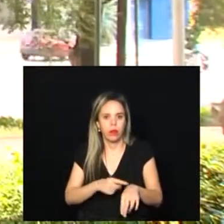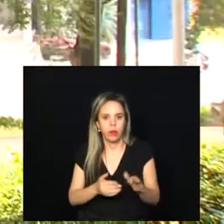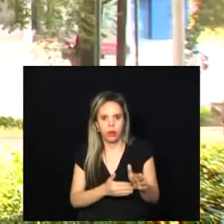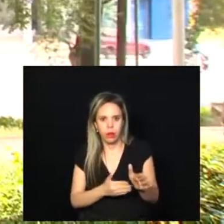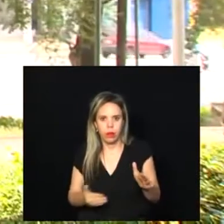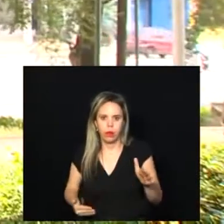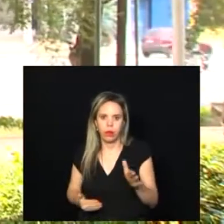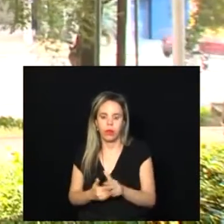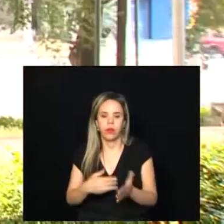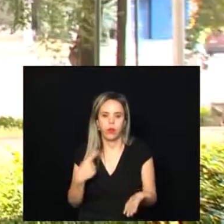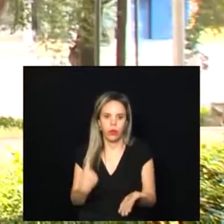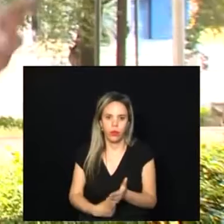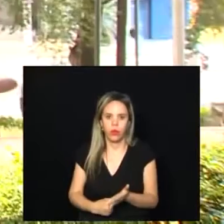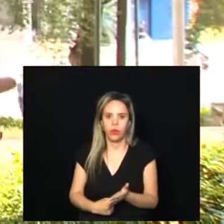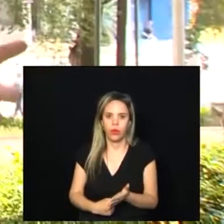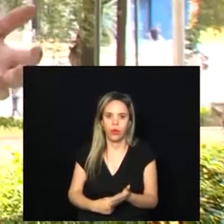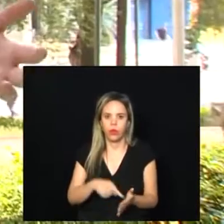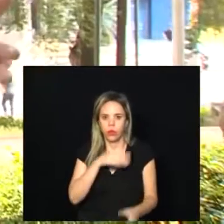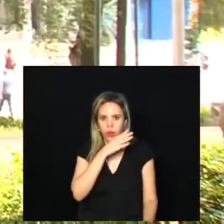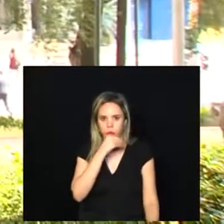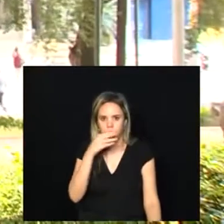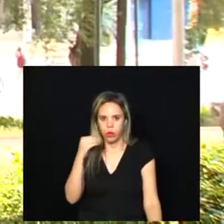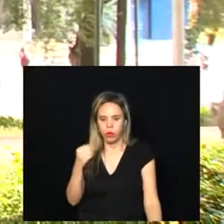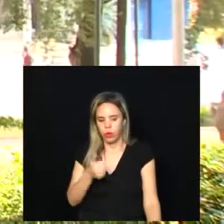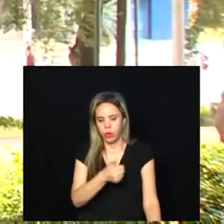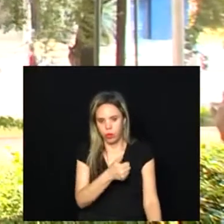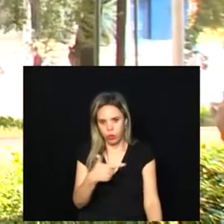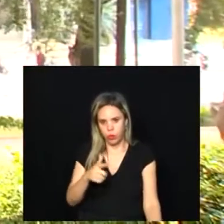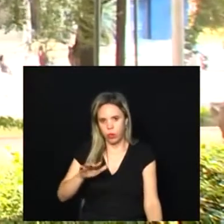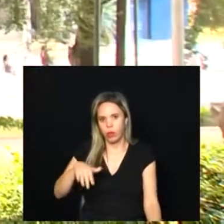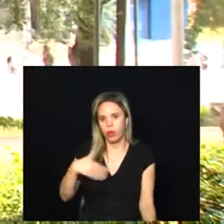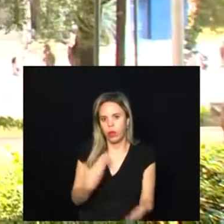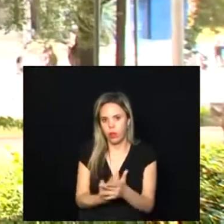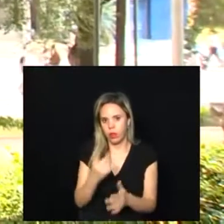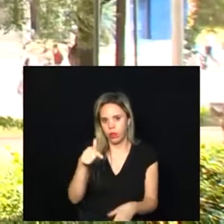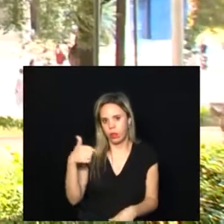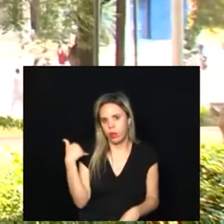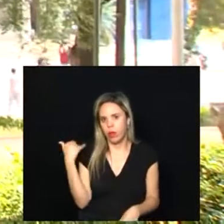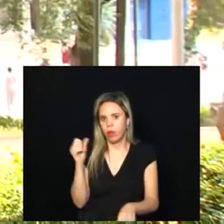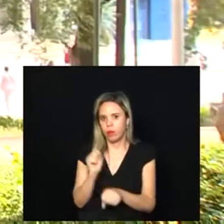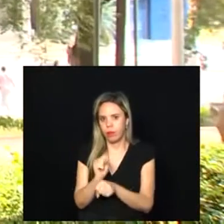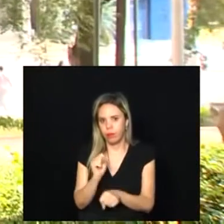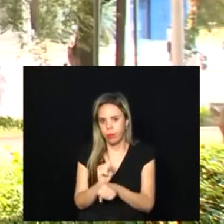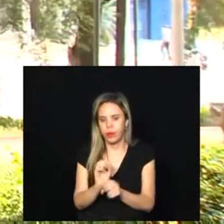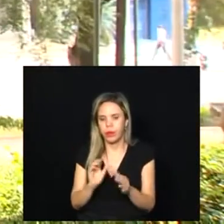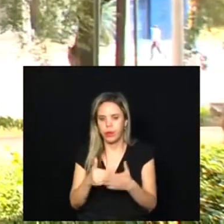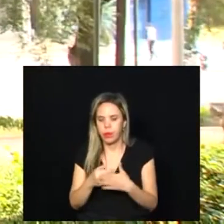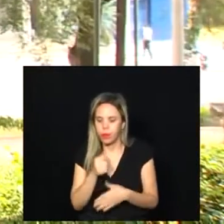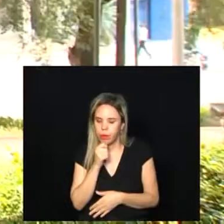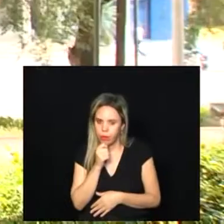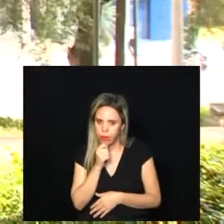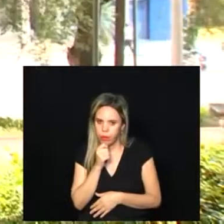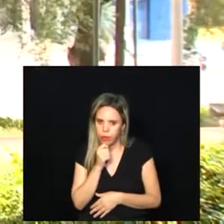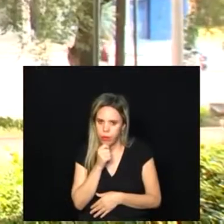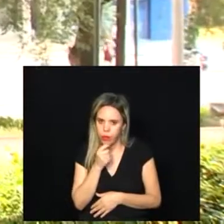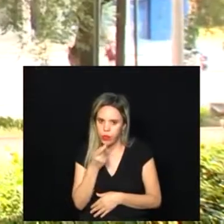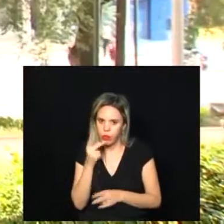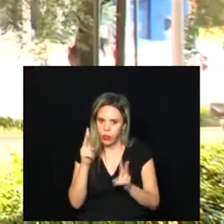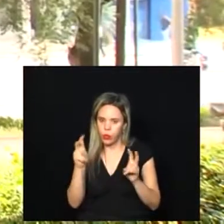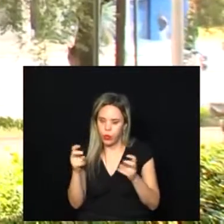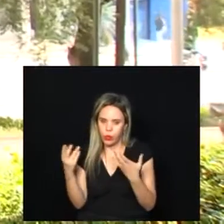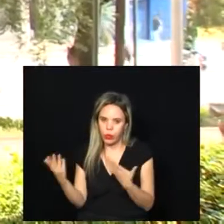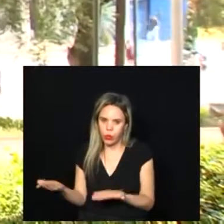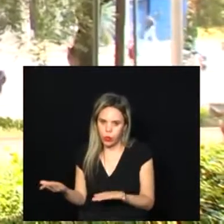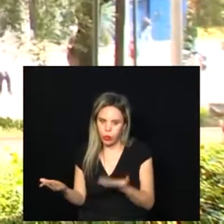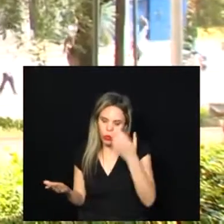temporariamente, o agendamento para adolescentes entre 12 e 17 anos está suspenso. Bom, mas para a gente falar um pouco mais a